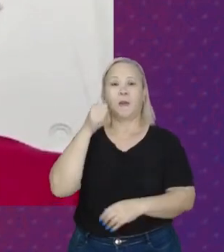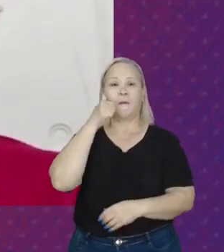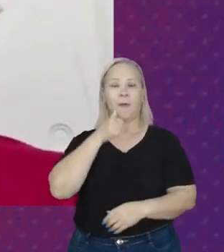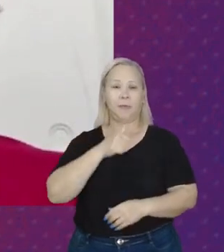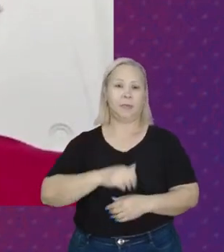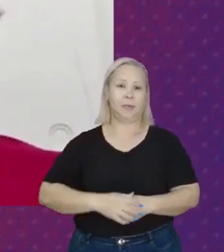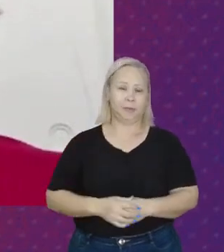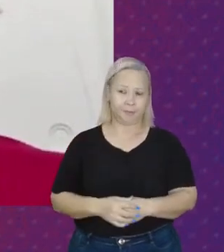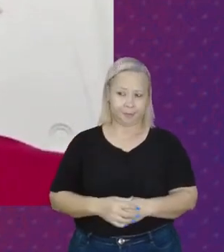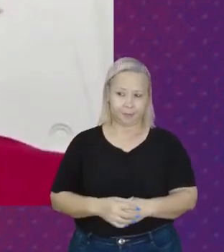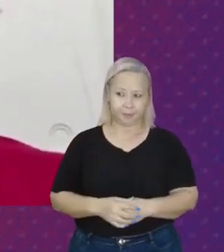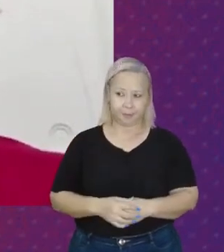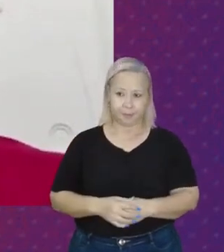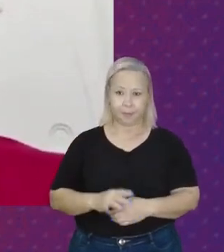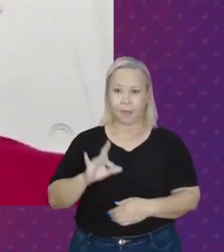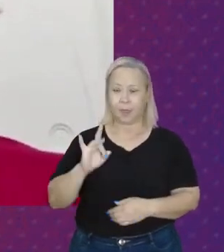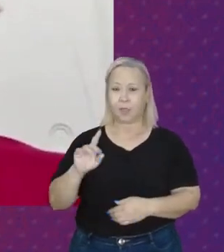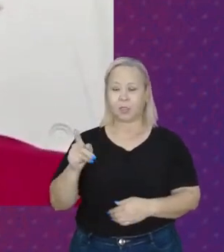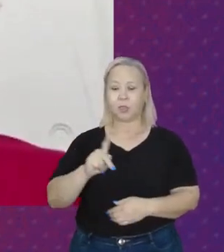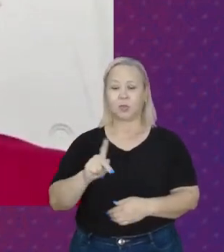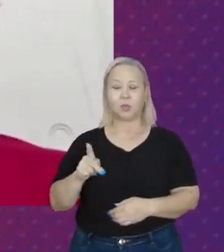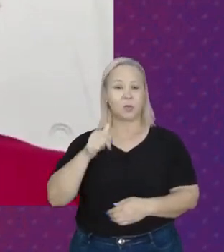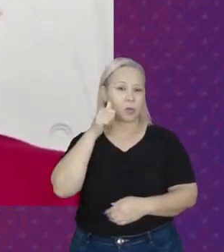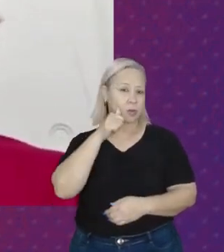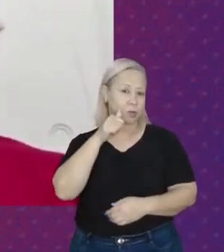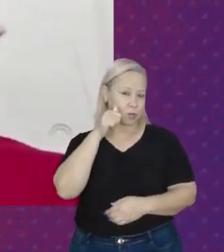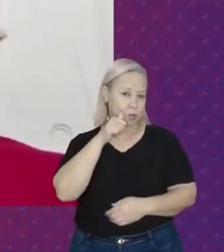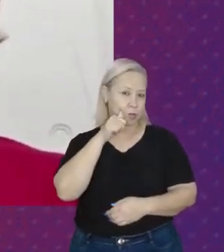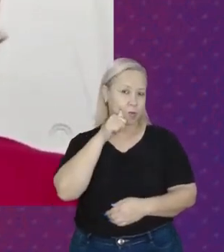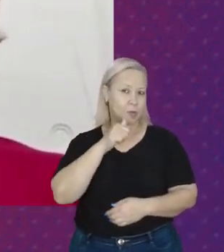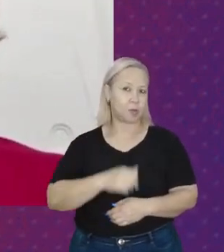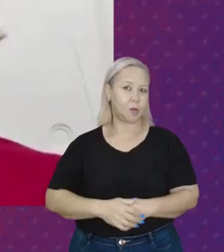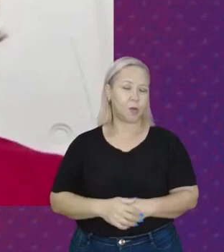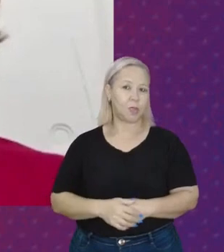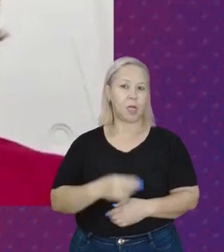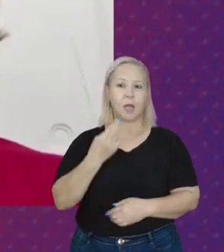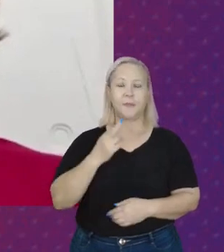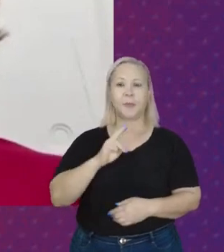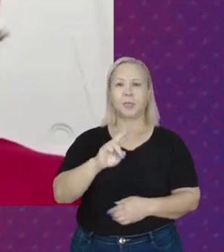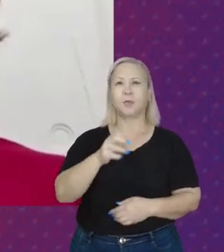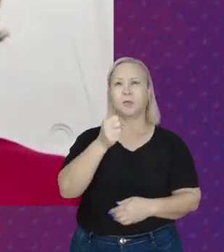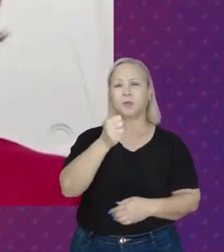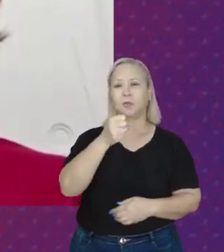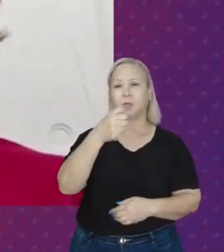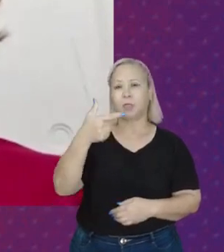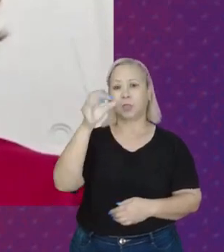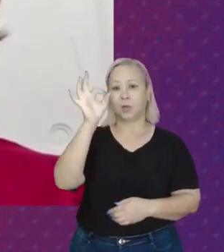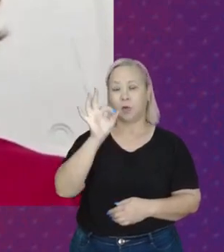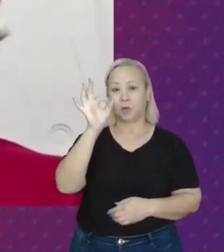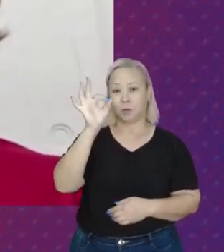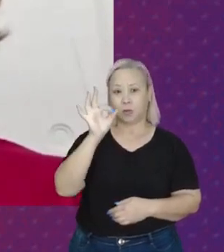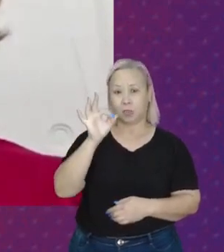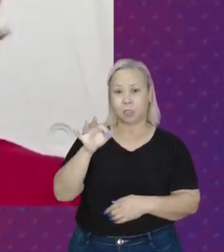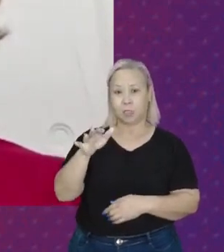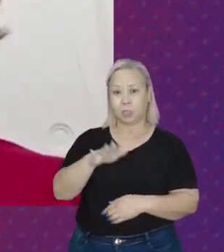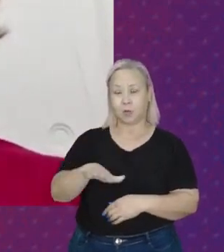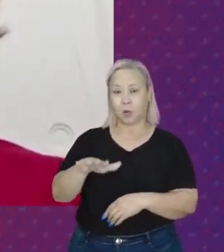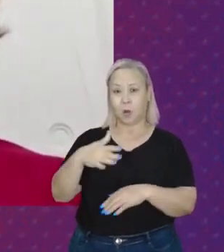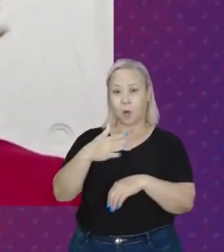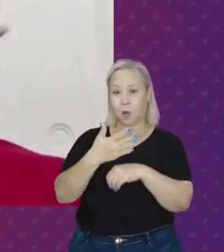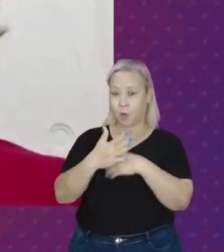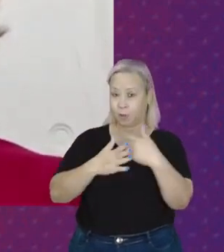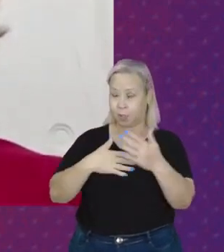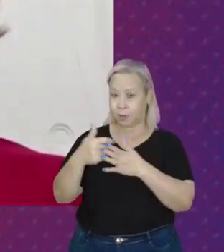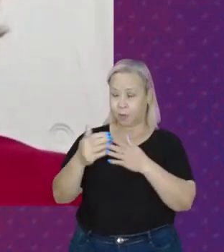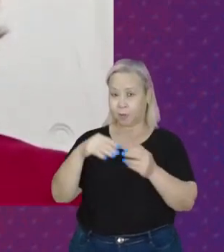feminina. Só as professoras respondem por 82% dessa profissão no